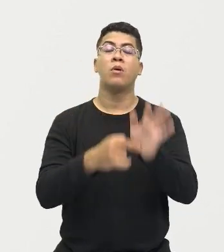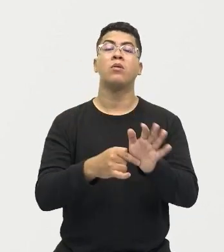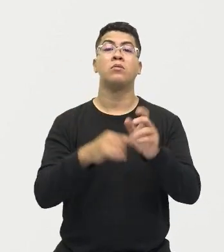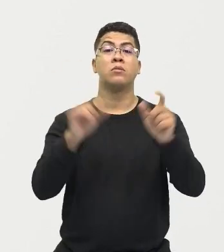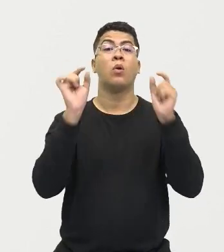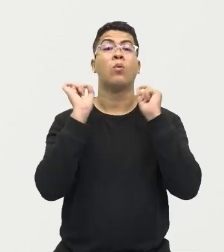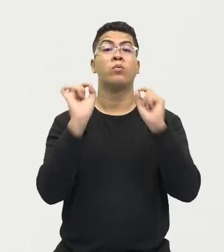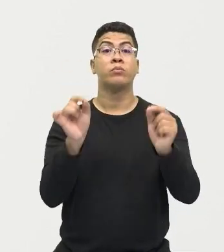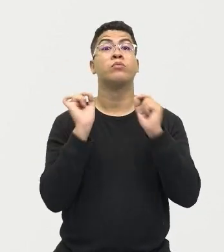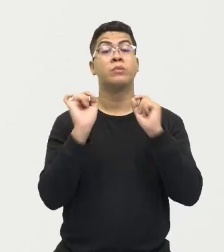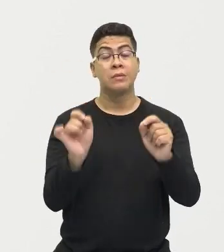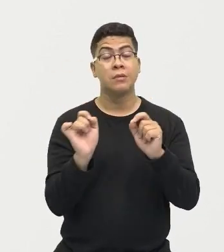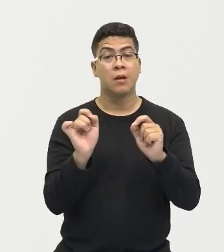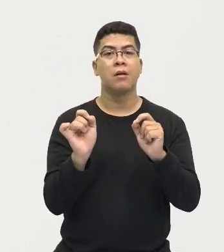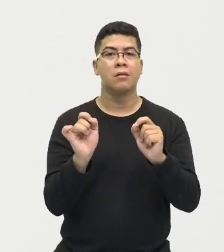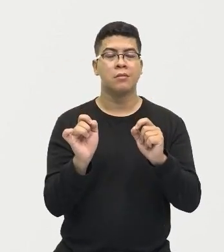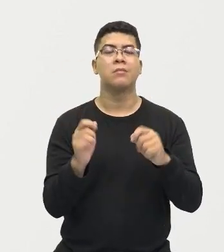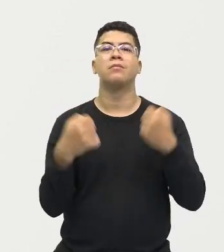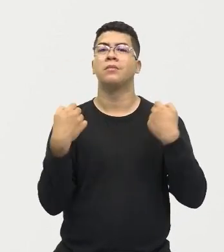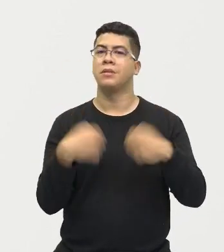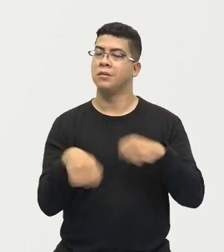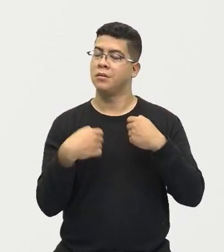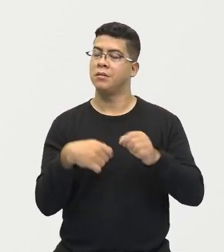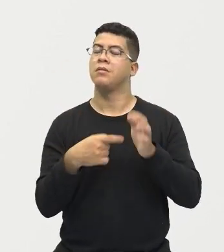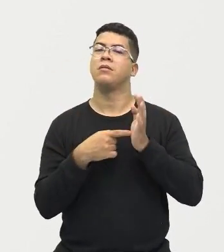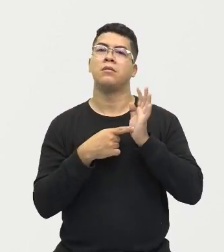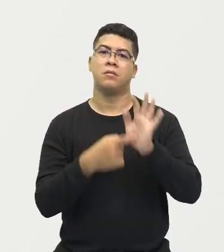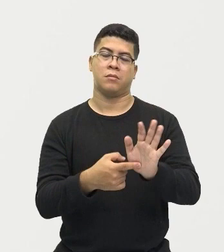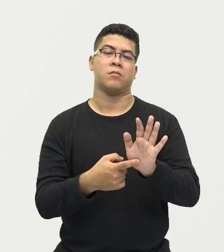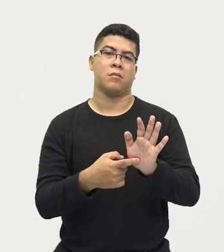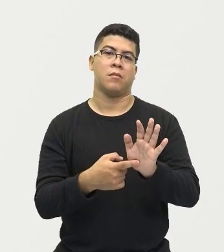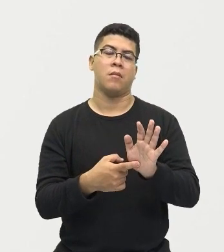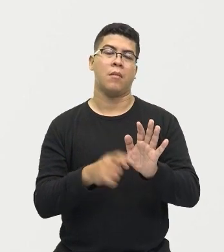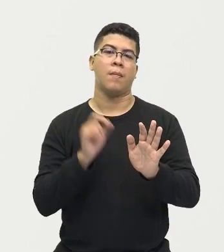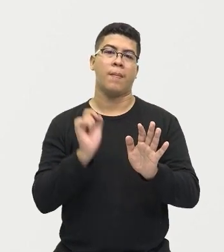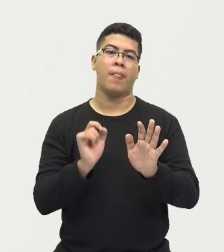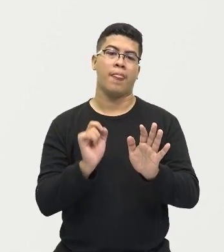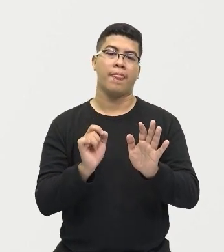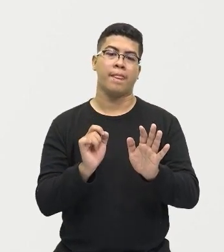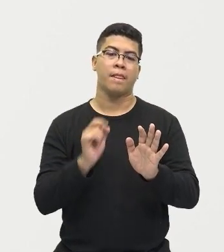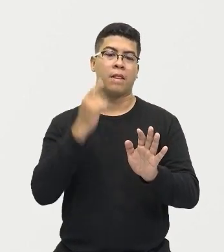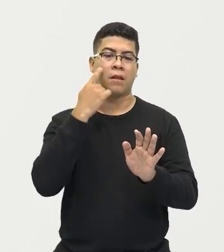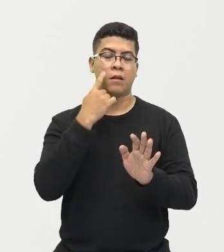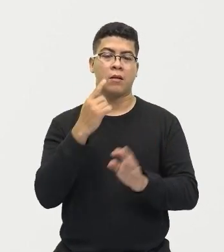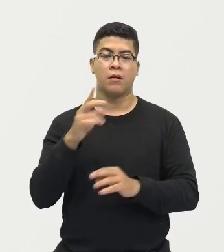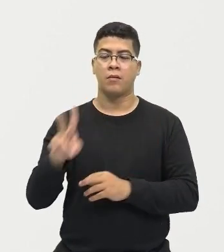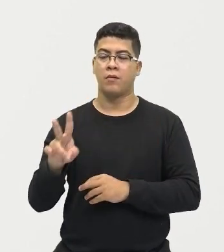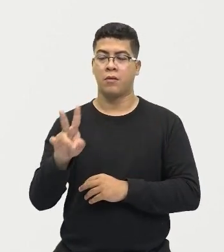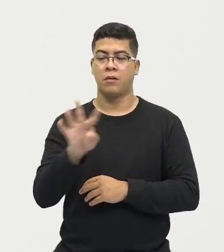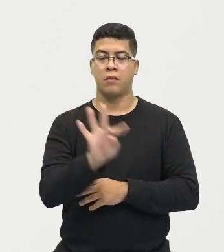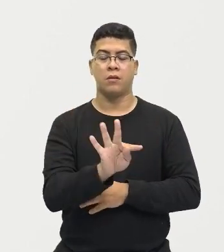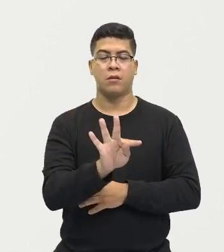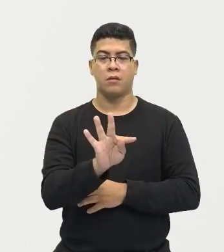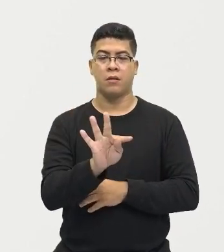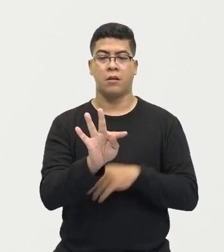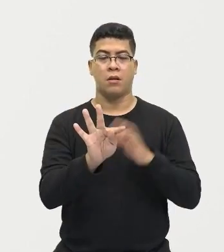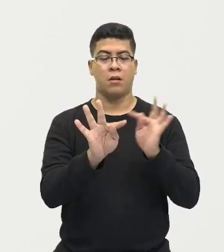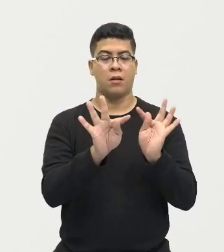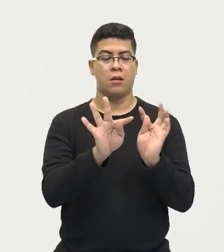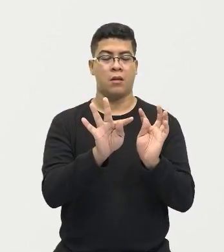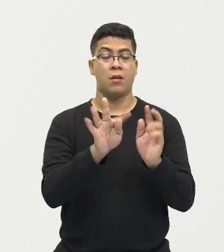quê, professor? Então é um verbo transitivo, ele precisa transitar para o complemento. Verbo transitivo. Tem preposição